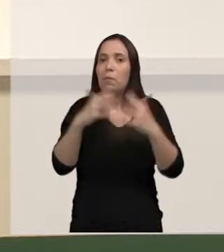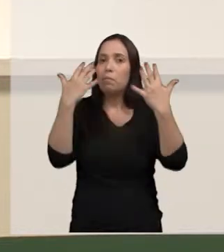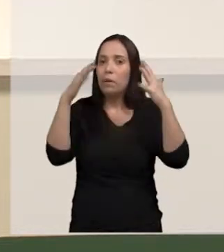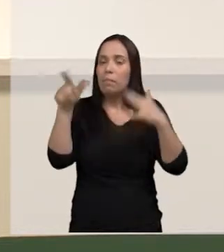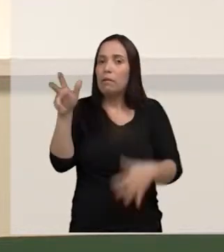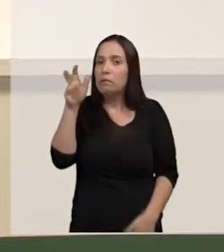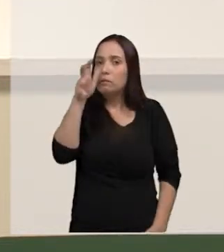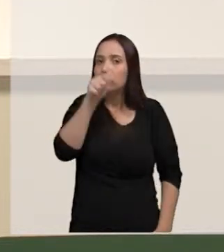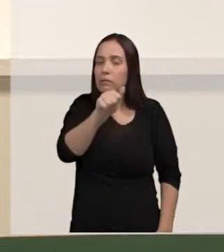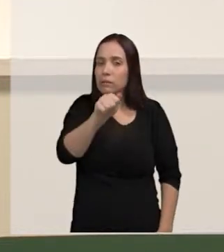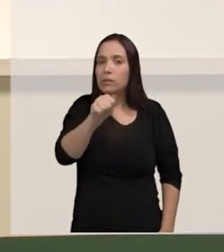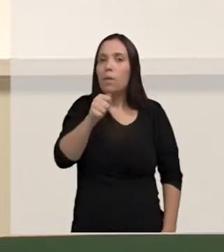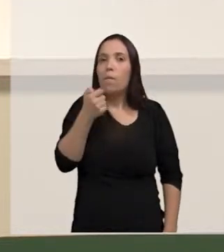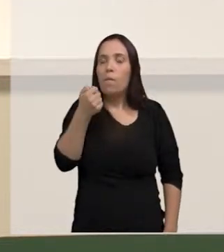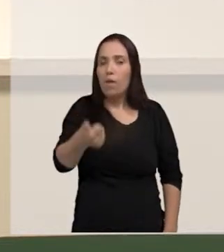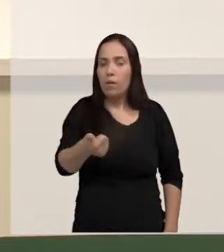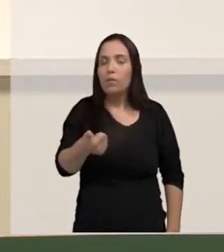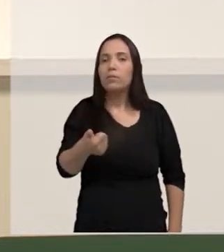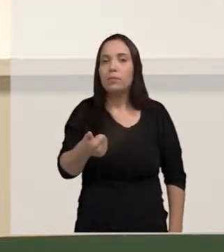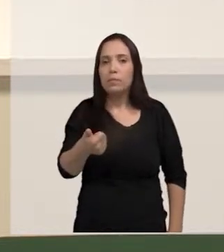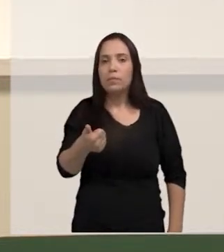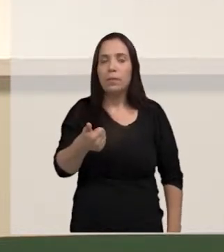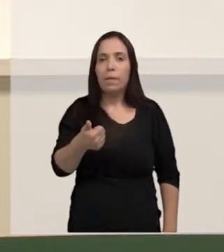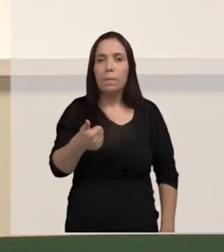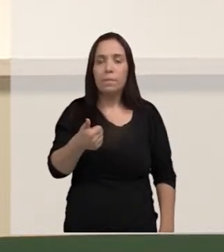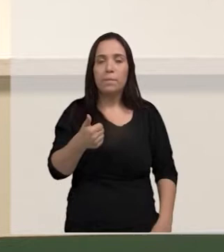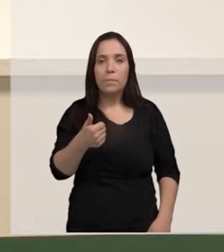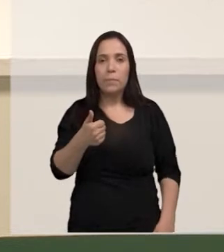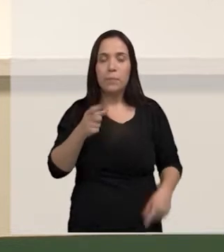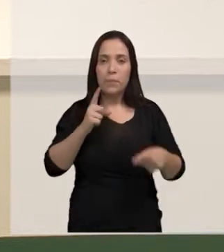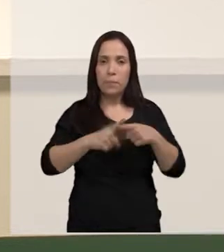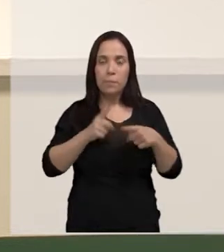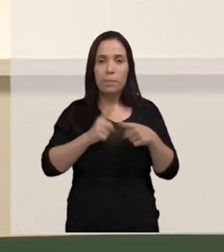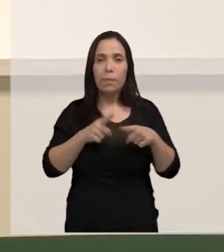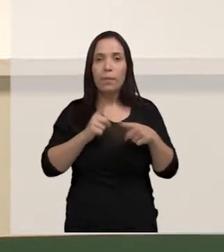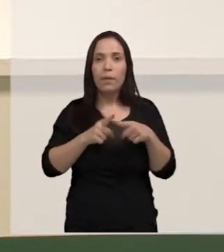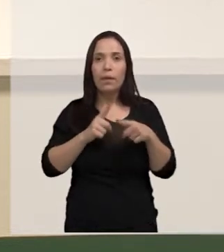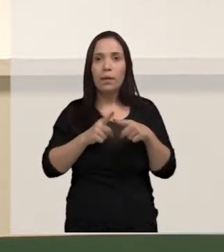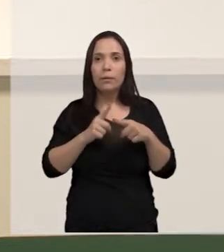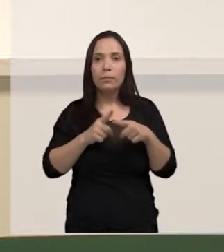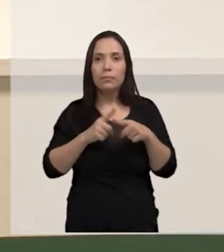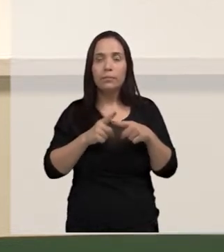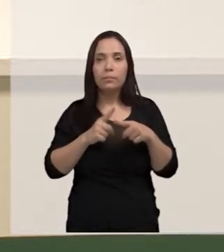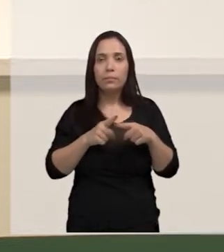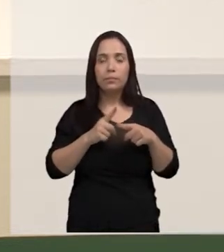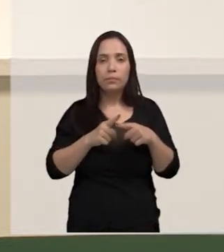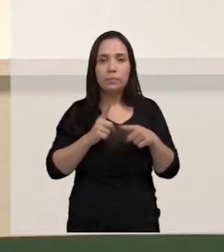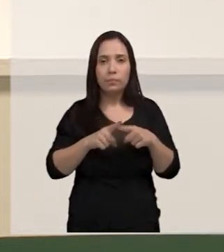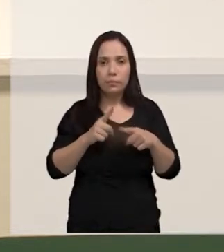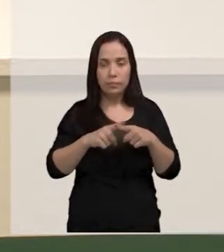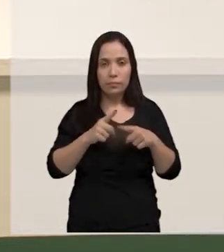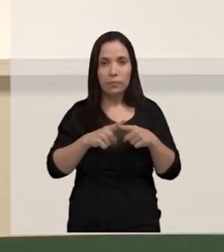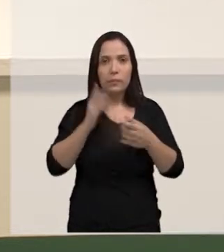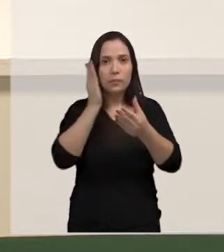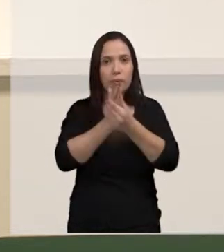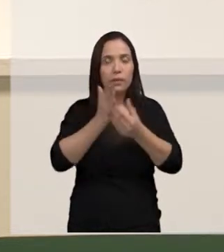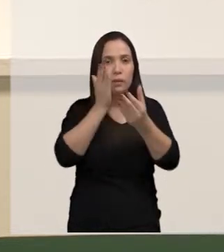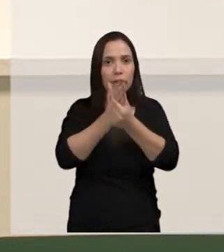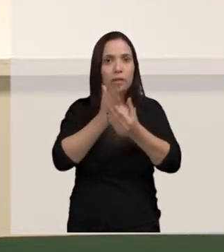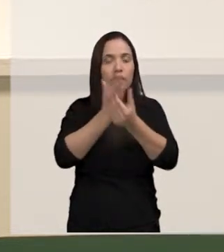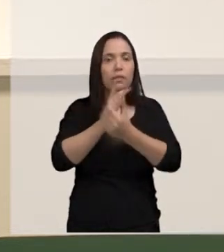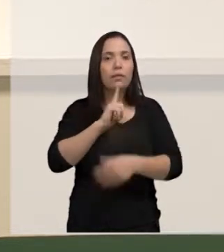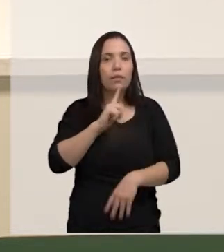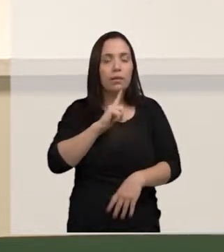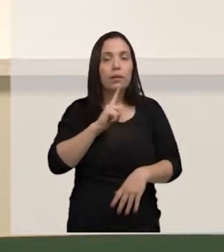se salvou no meio dessa hecatombe aí que houve contra, dentro desse processo aí de muita denúncia, né? O